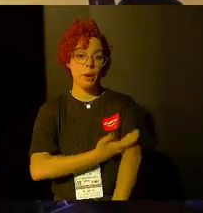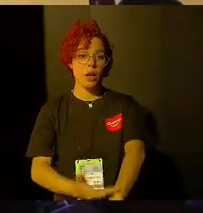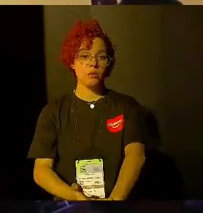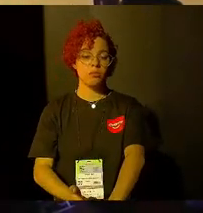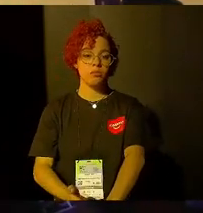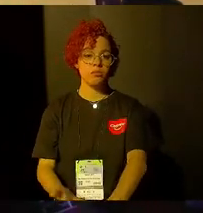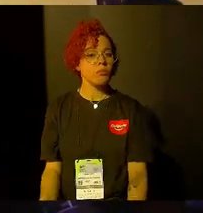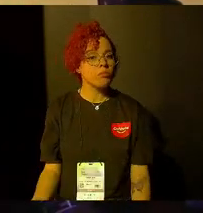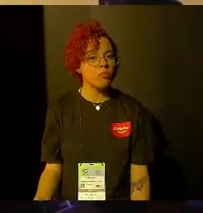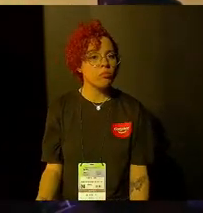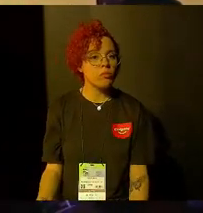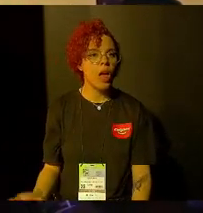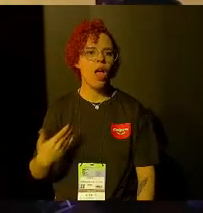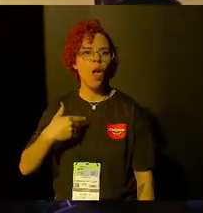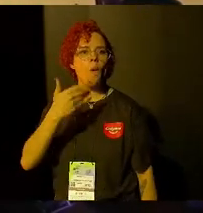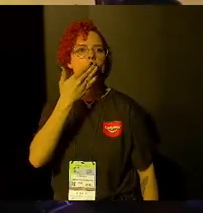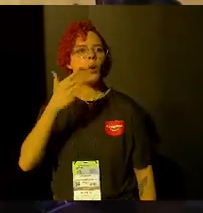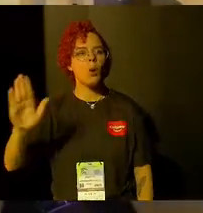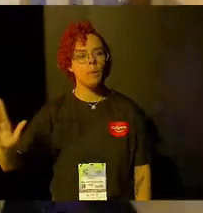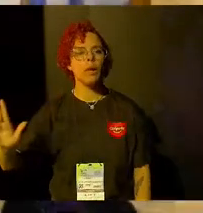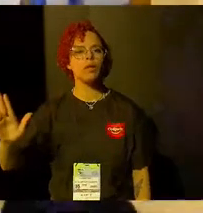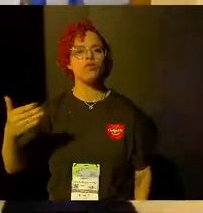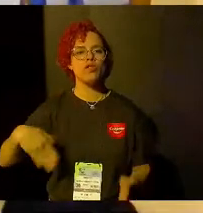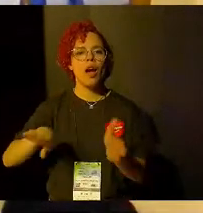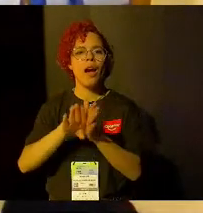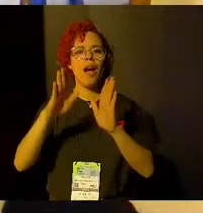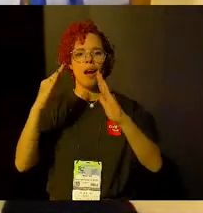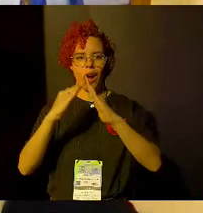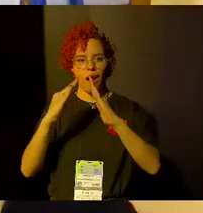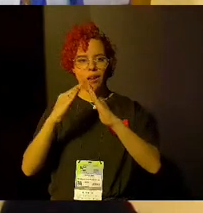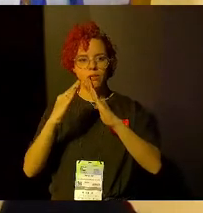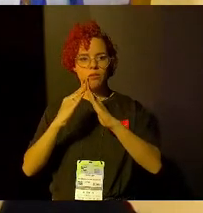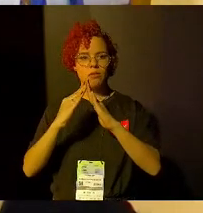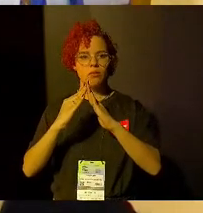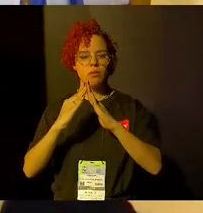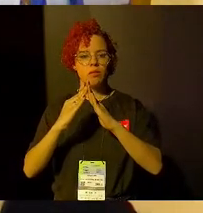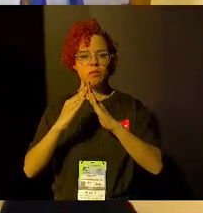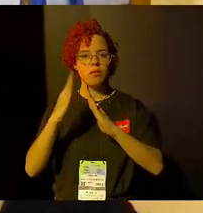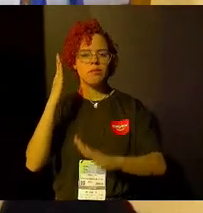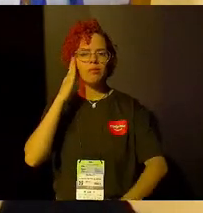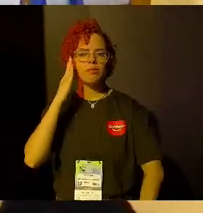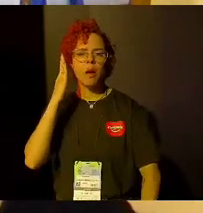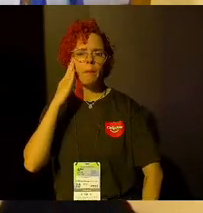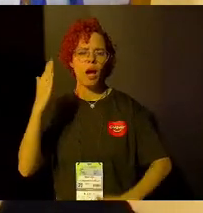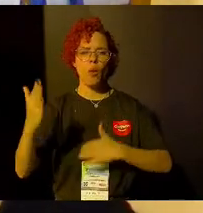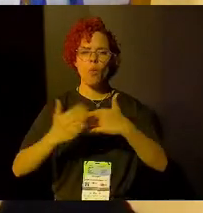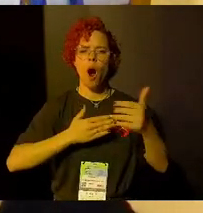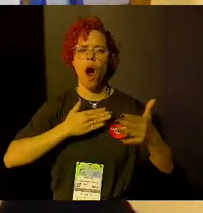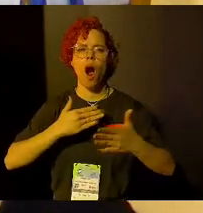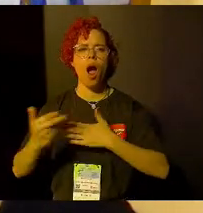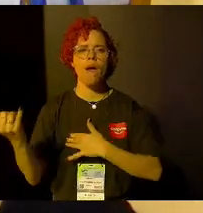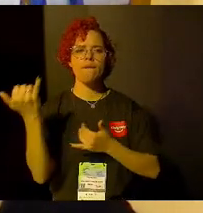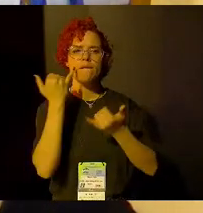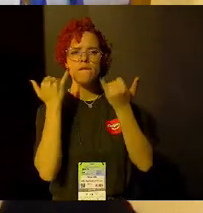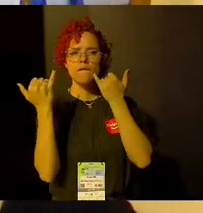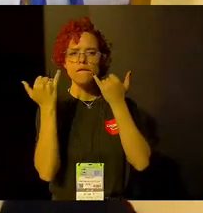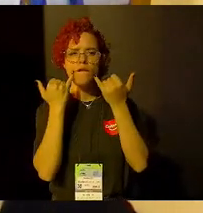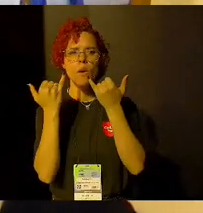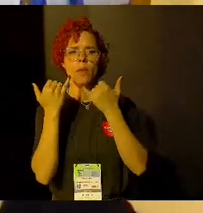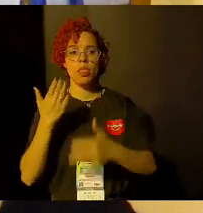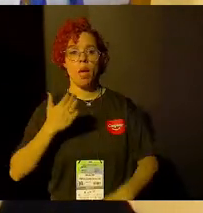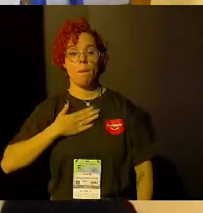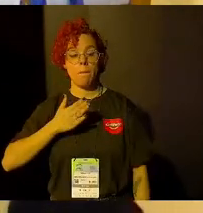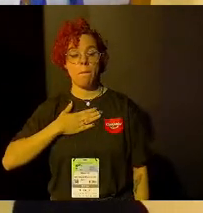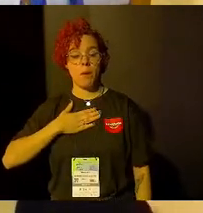Eu prometo chegar em casa e descobrir qualquer informação nova da minha